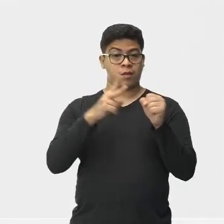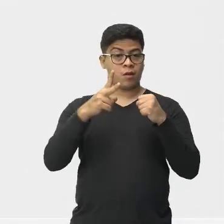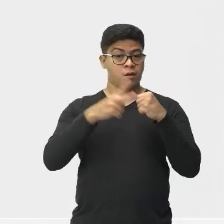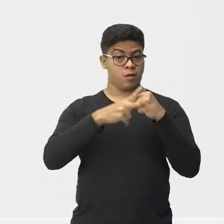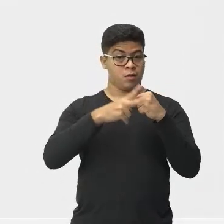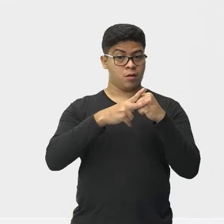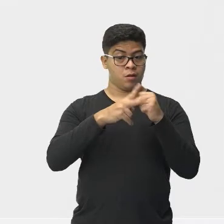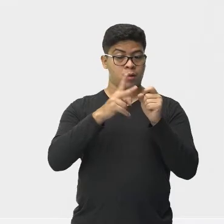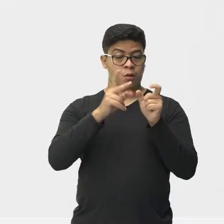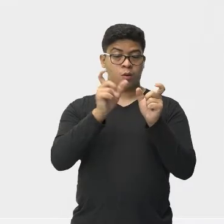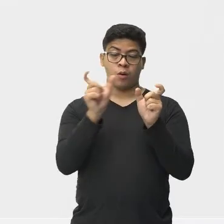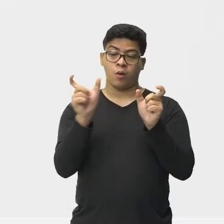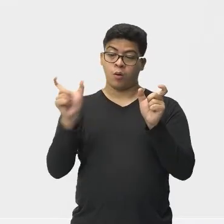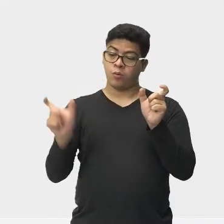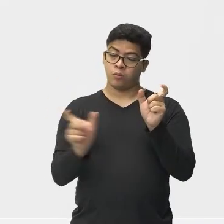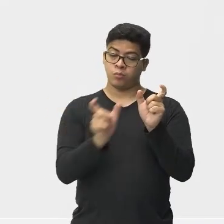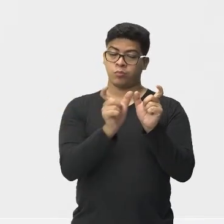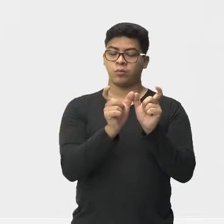né? Mas quando a gente